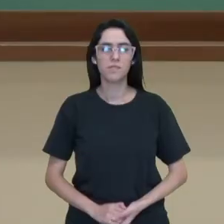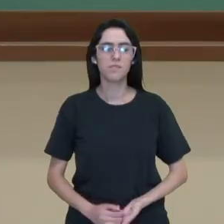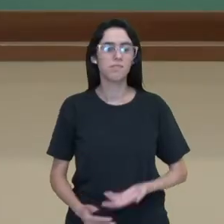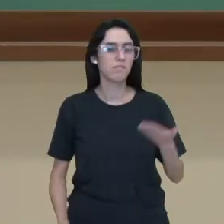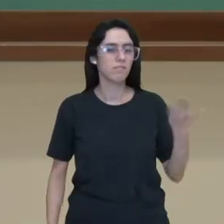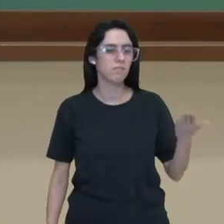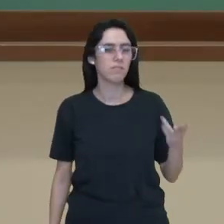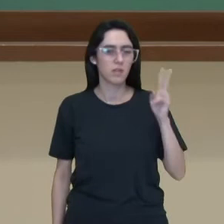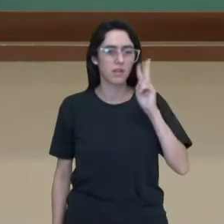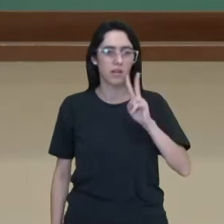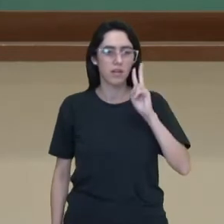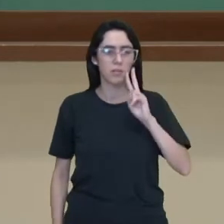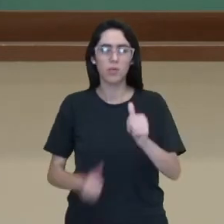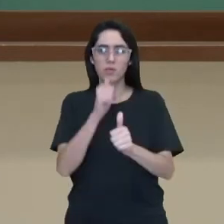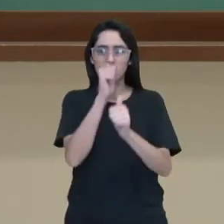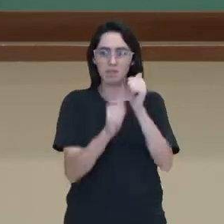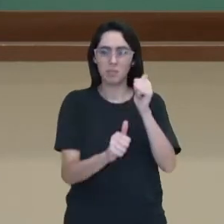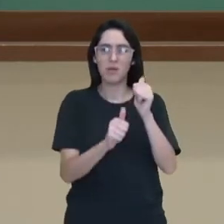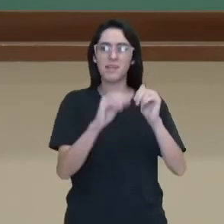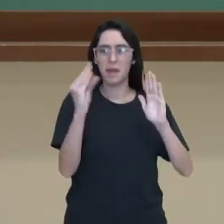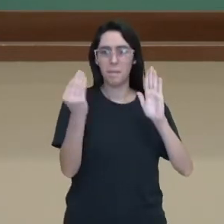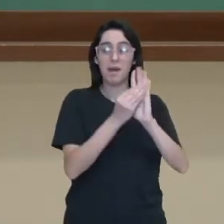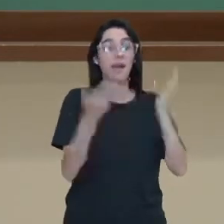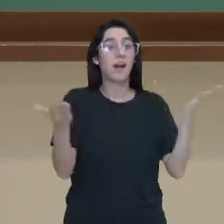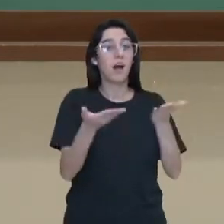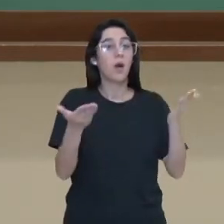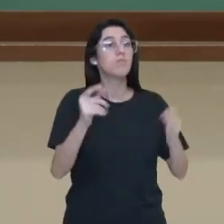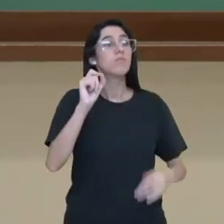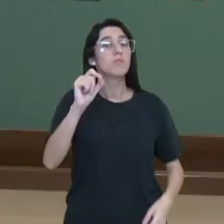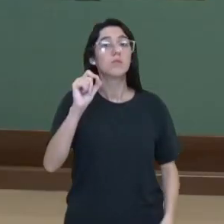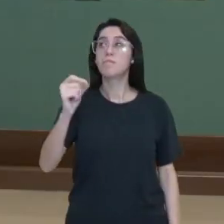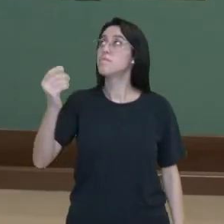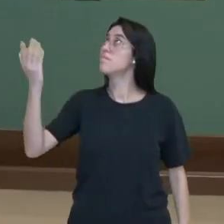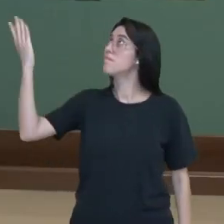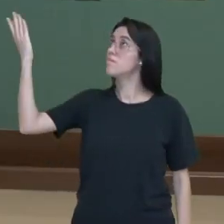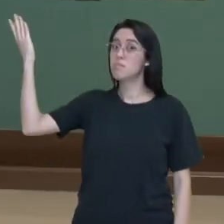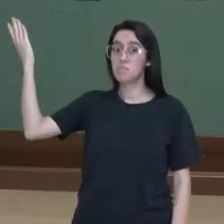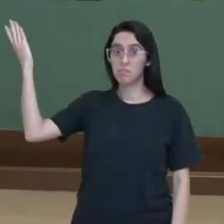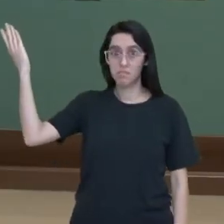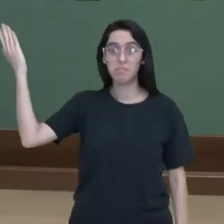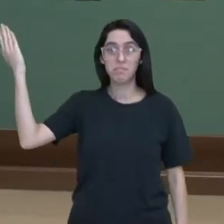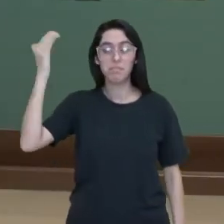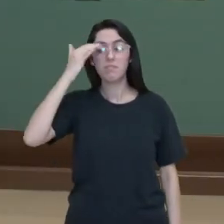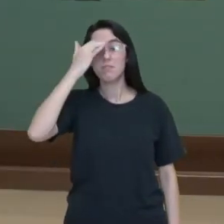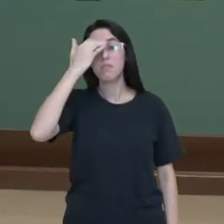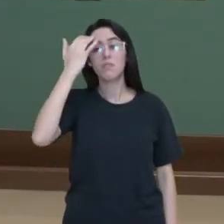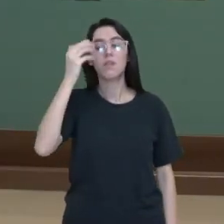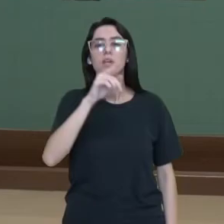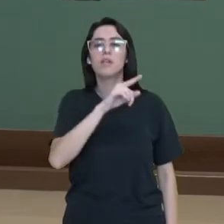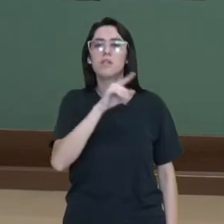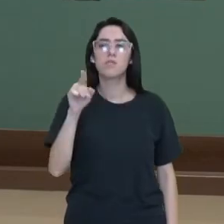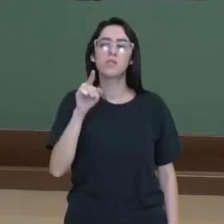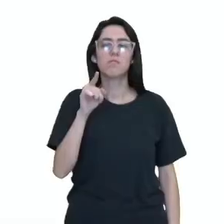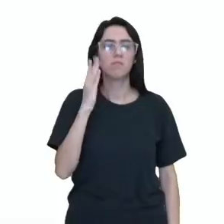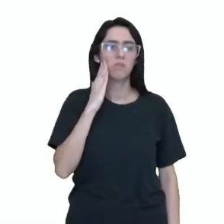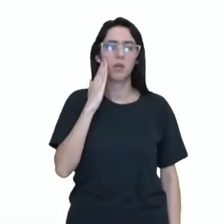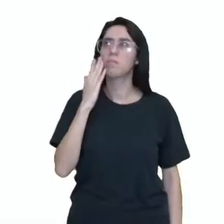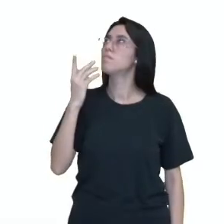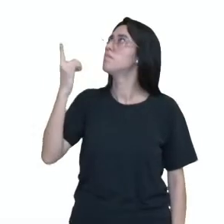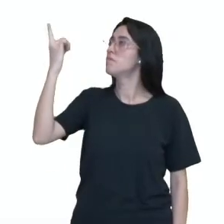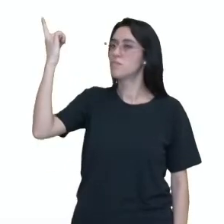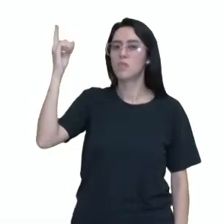Relembramos então os esportes de marca, agora vamos falar dos esportes de precisão. Os esportes de precisão têm esse